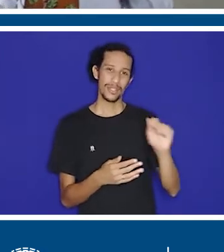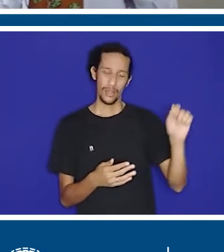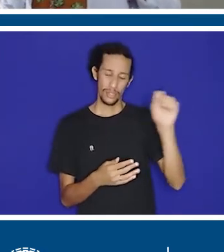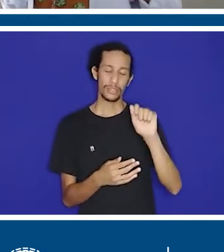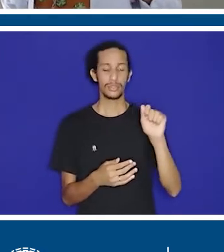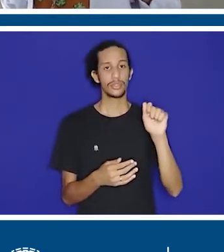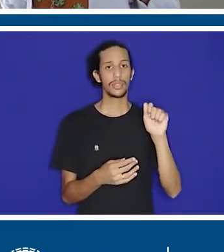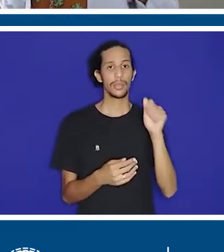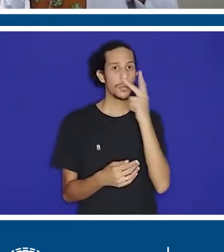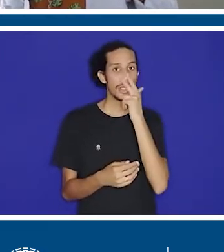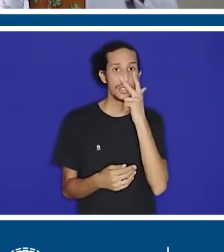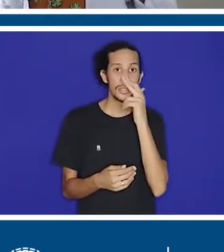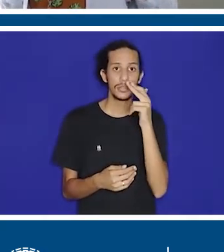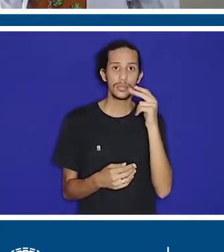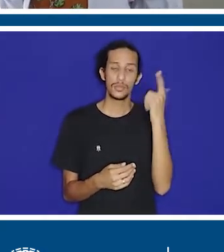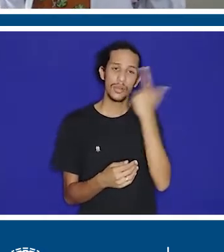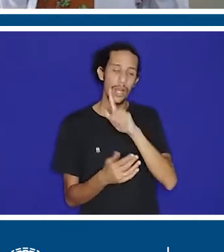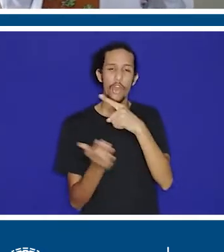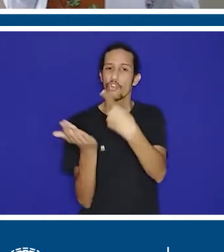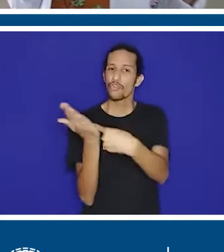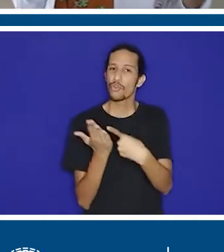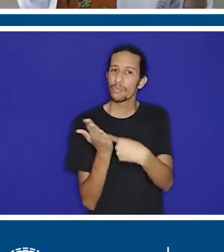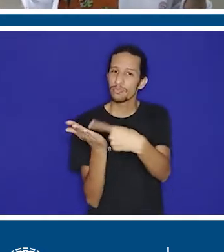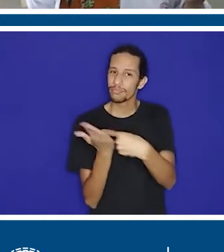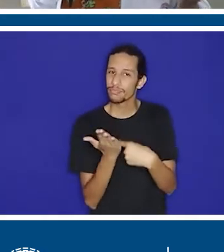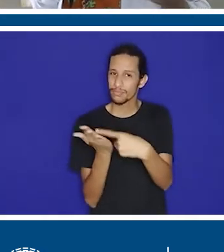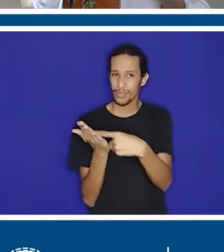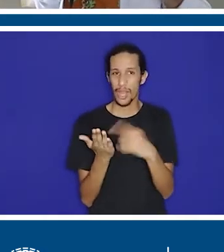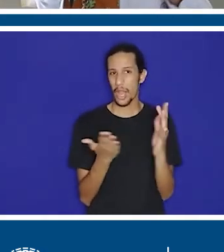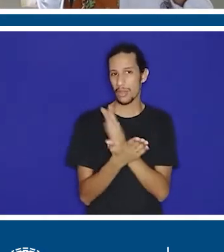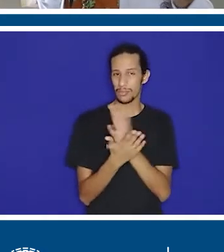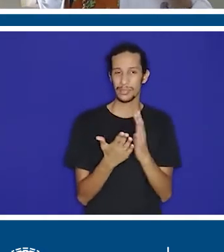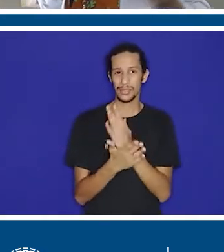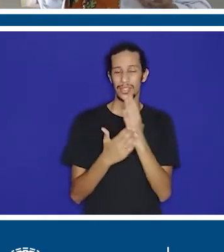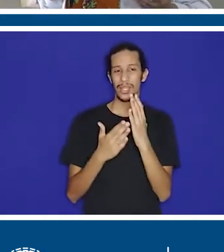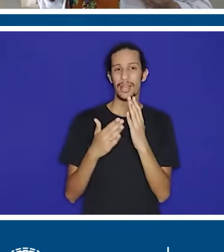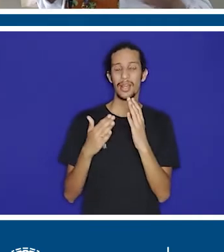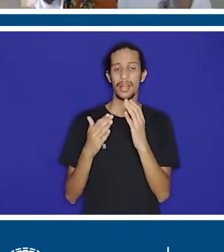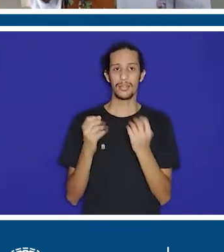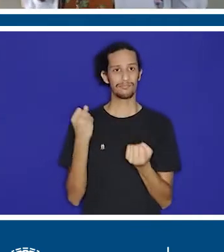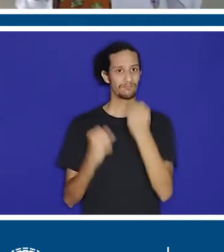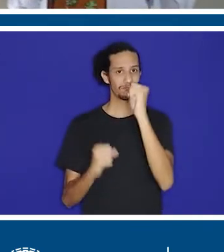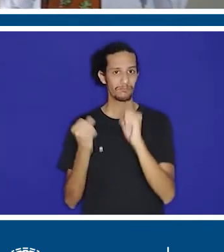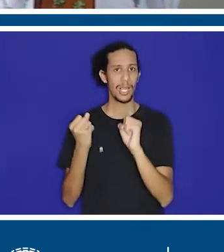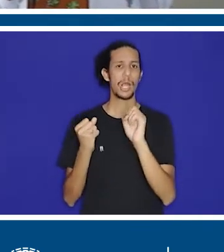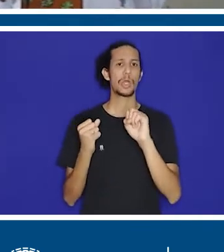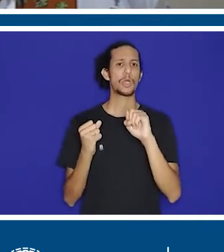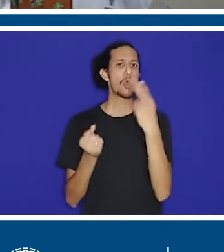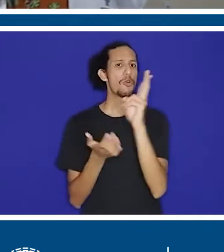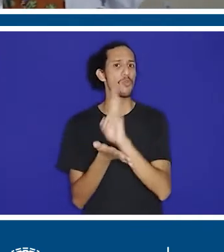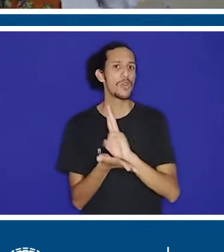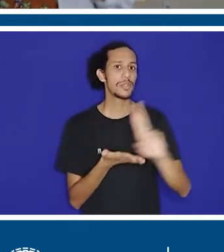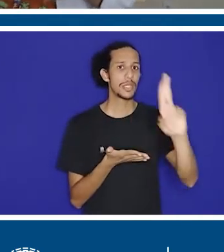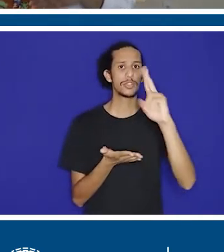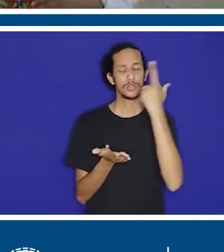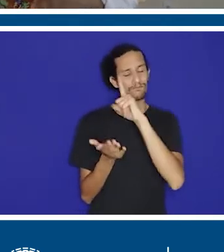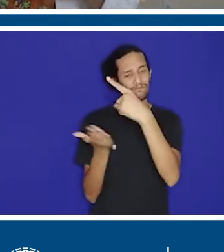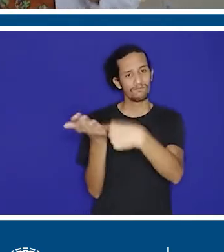associações que, em convênio com alguns centros universitários, conseguem